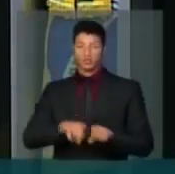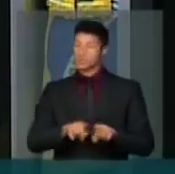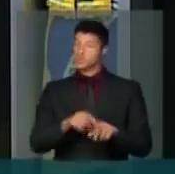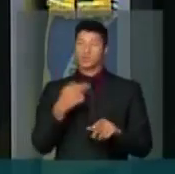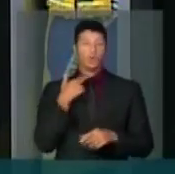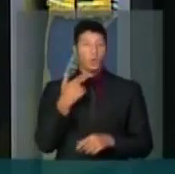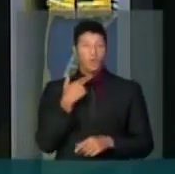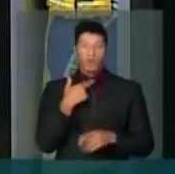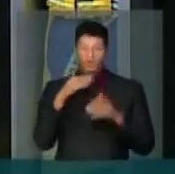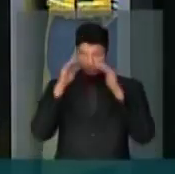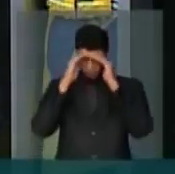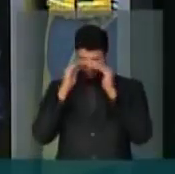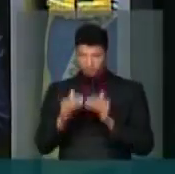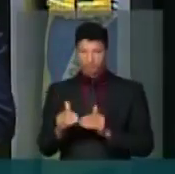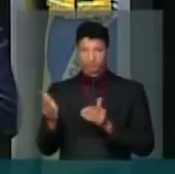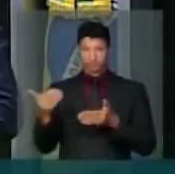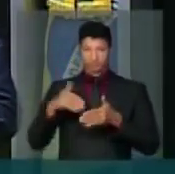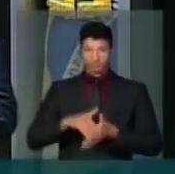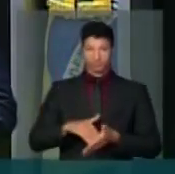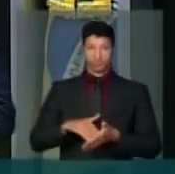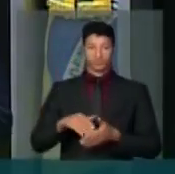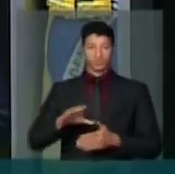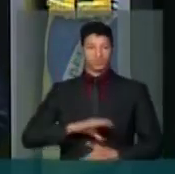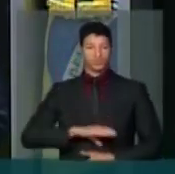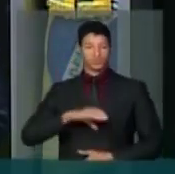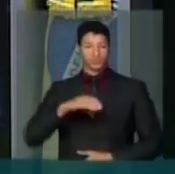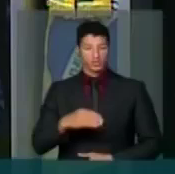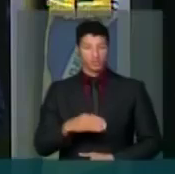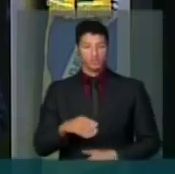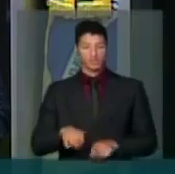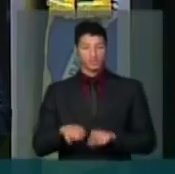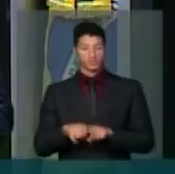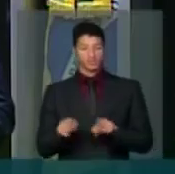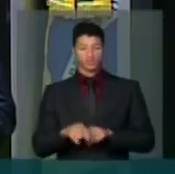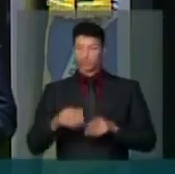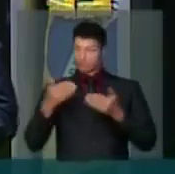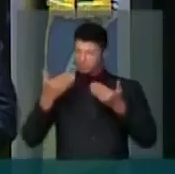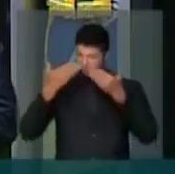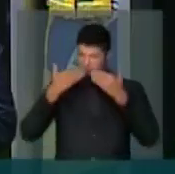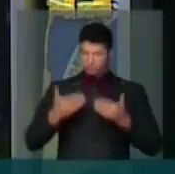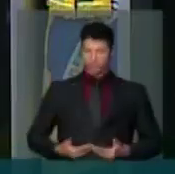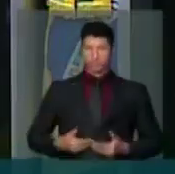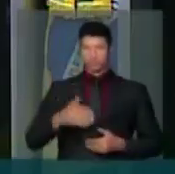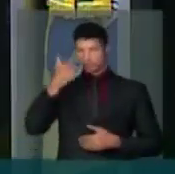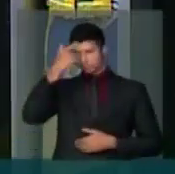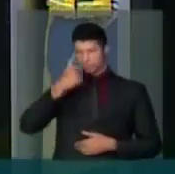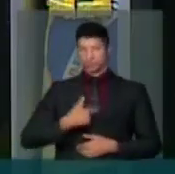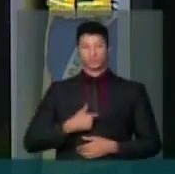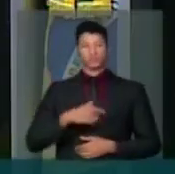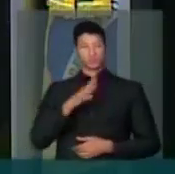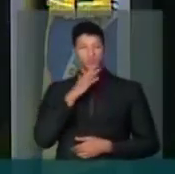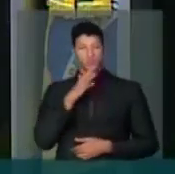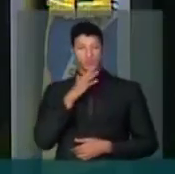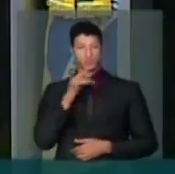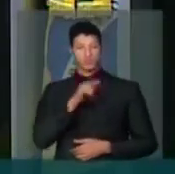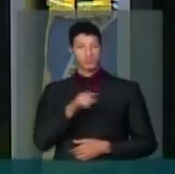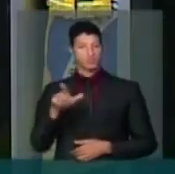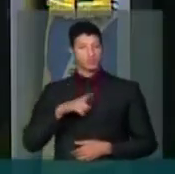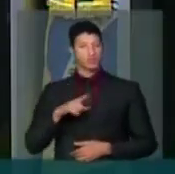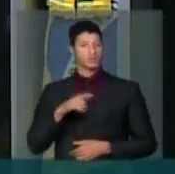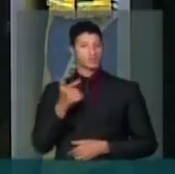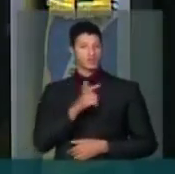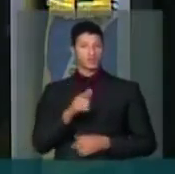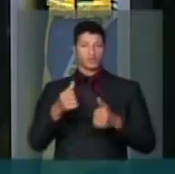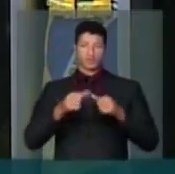se redimir de vir aqui, corajosamente, diante da sua biografia, que reconheço que Vossa Excelência não